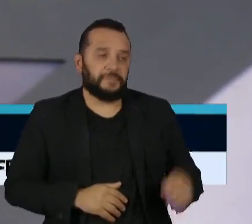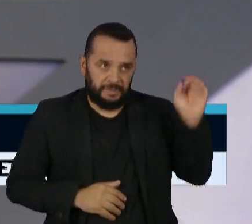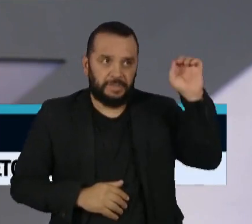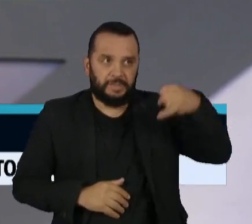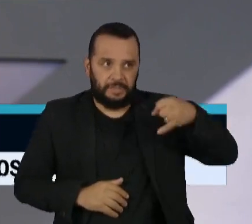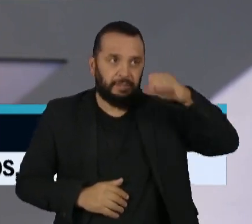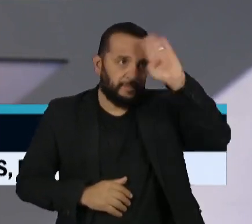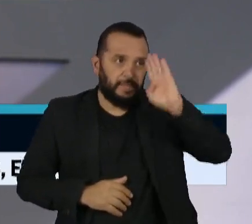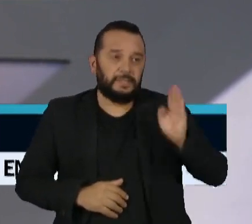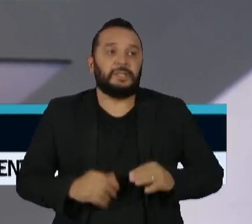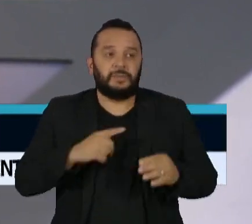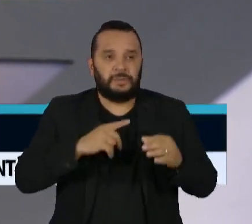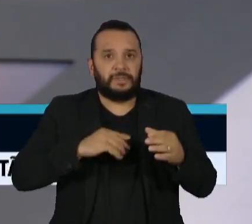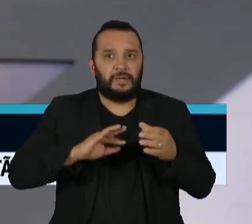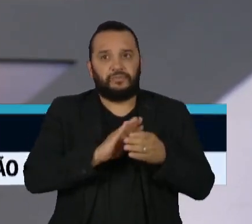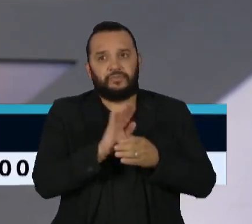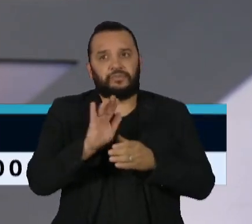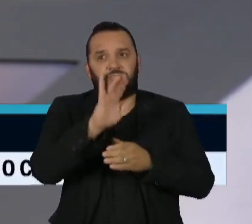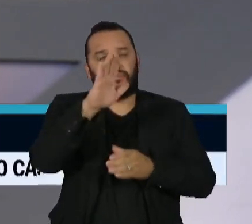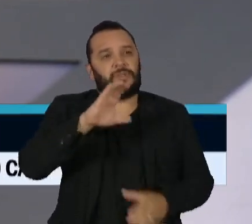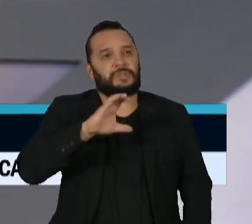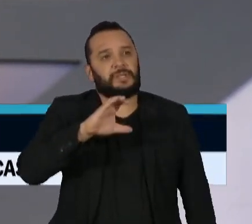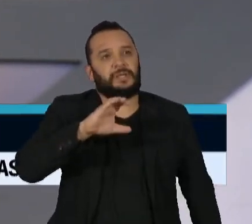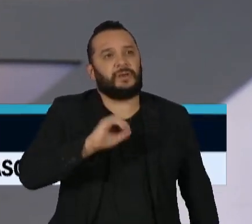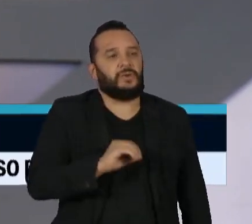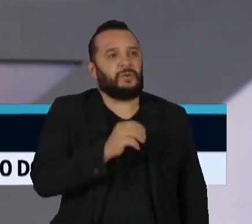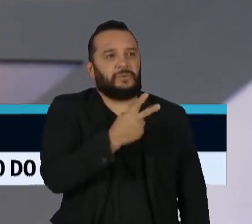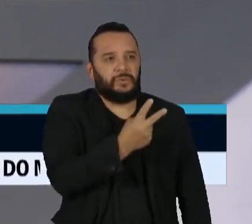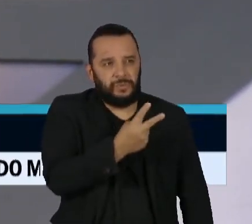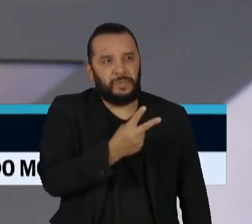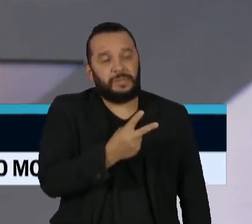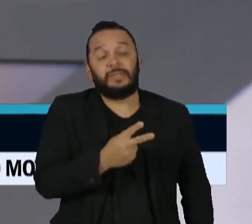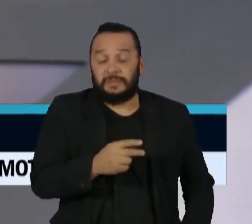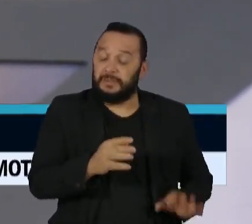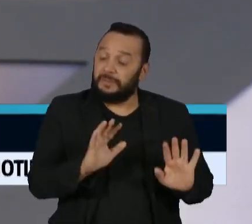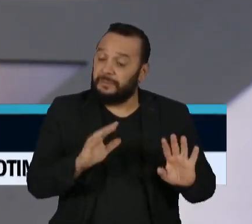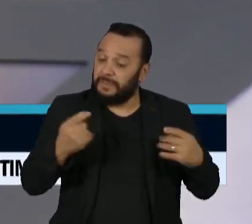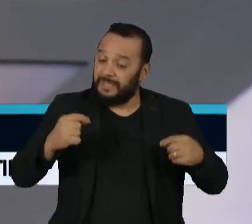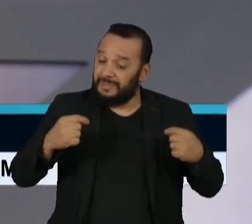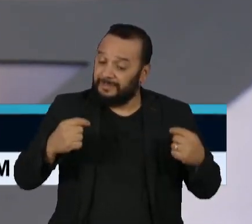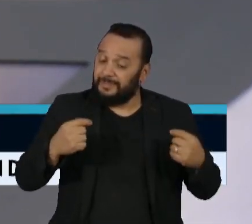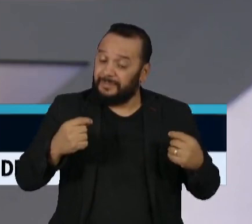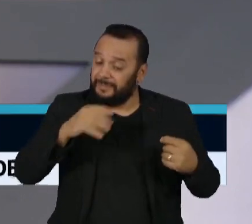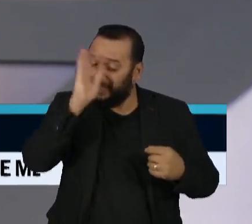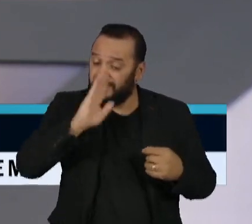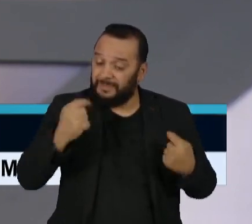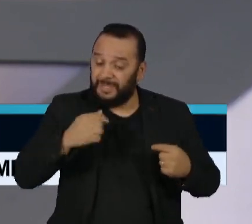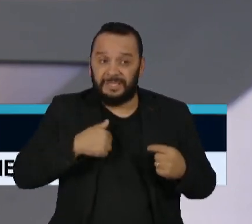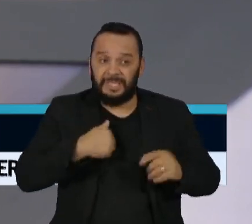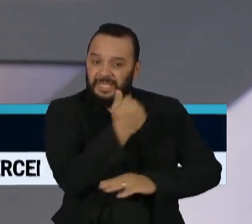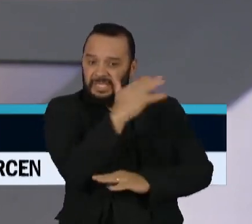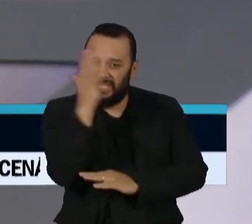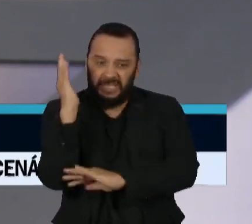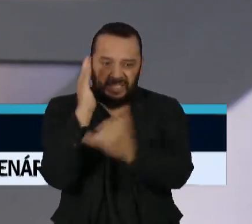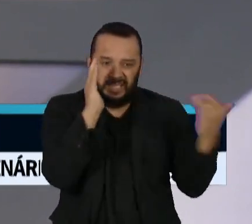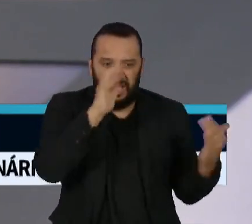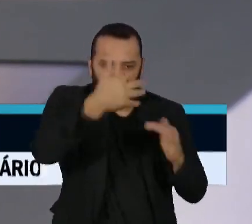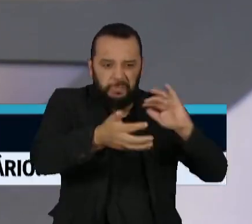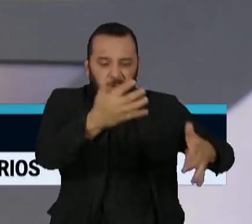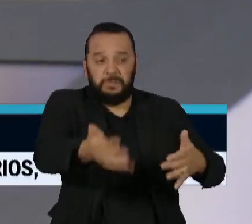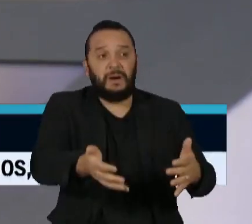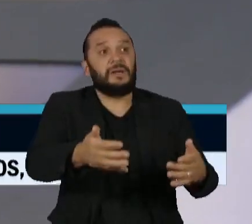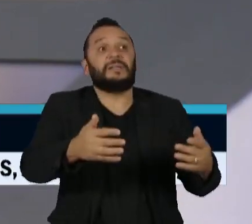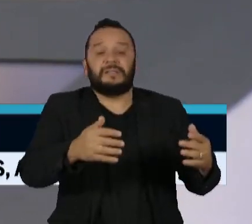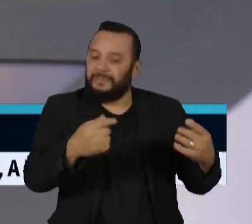emissor de CO2 né ele tem um caminho rápido que é o combate ao desmatamento se o Brasil consegue reduzir as taxas de